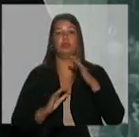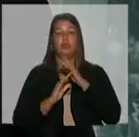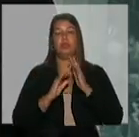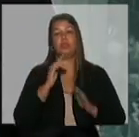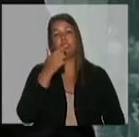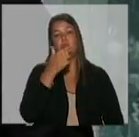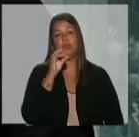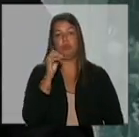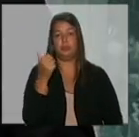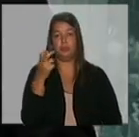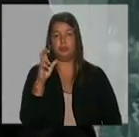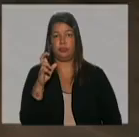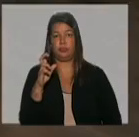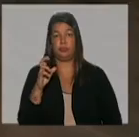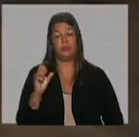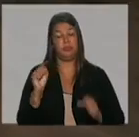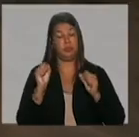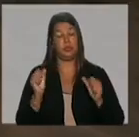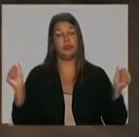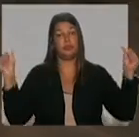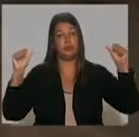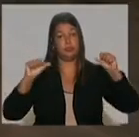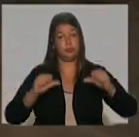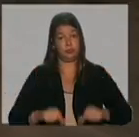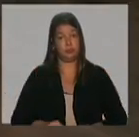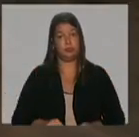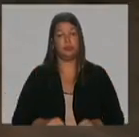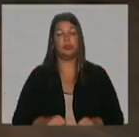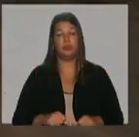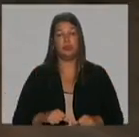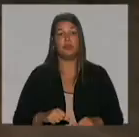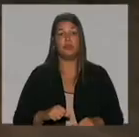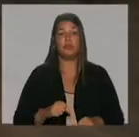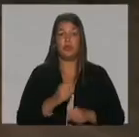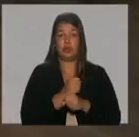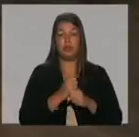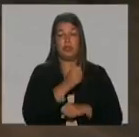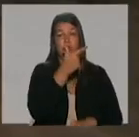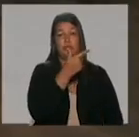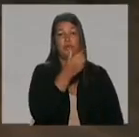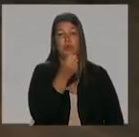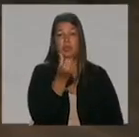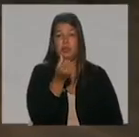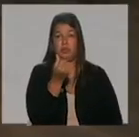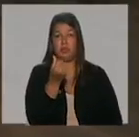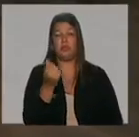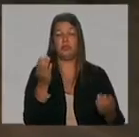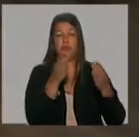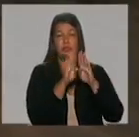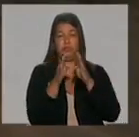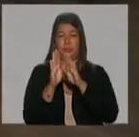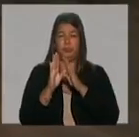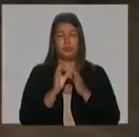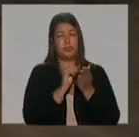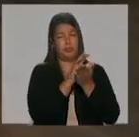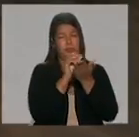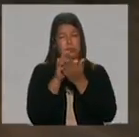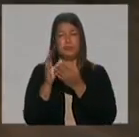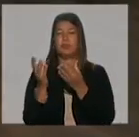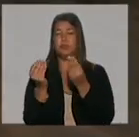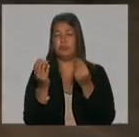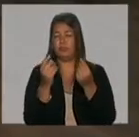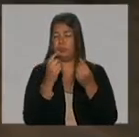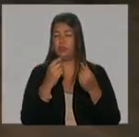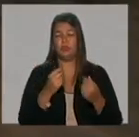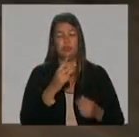2015. Né? Então, concordo com o deputado que o número pode ser pior ainda. O fechamento de posto de trabalho no ano de 2016 foi violento. Violento,